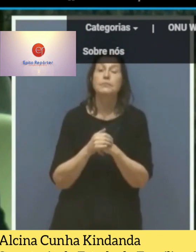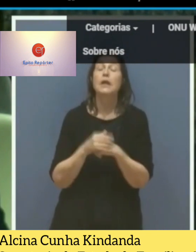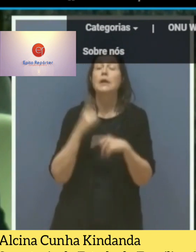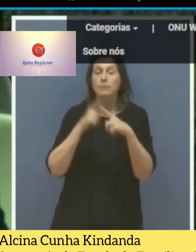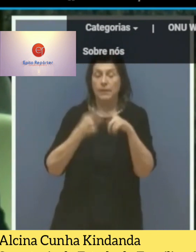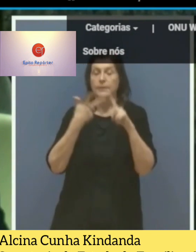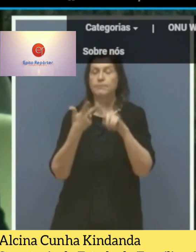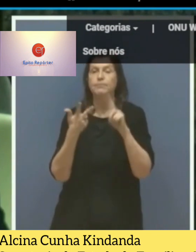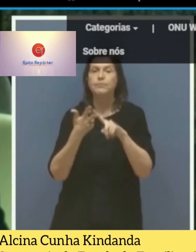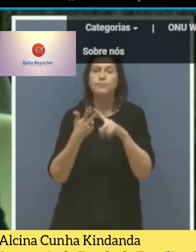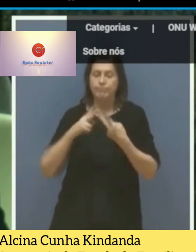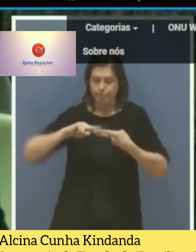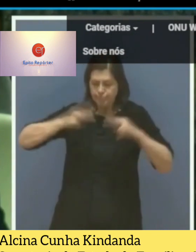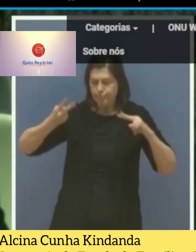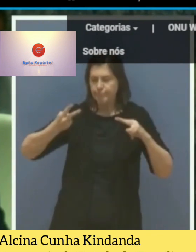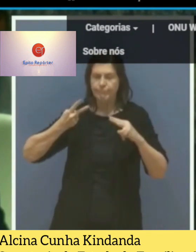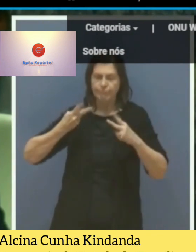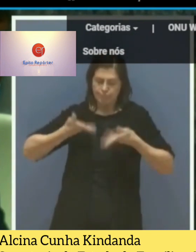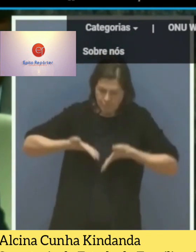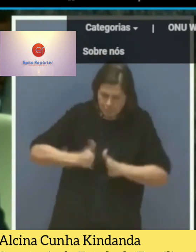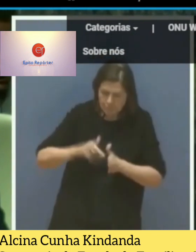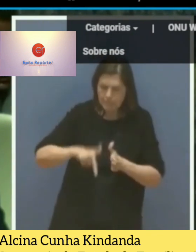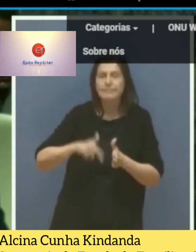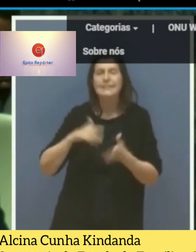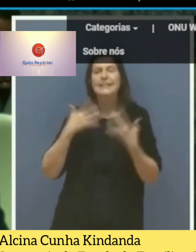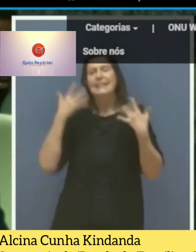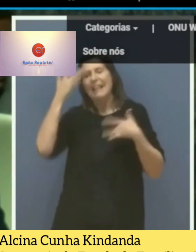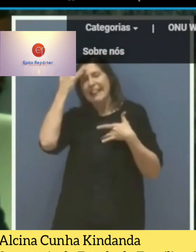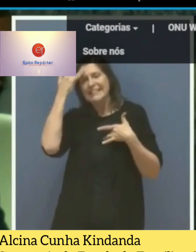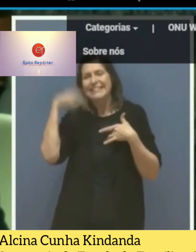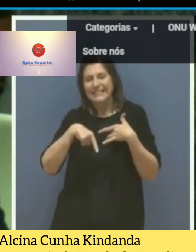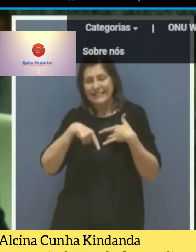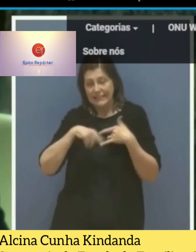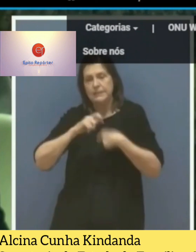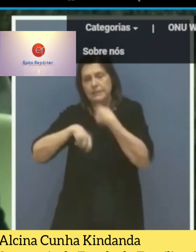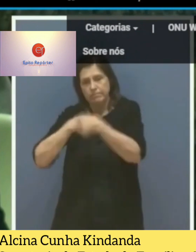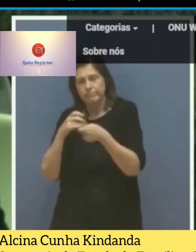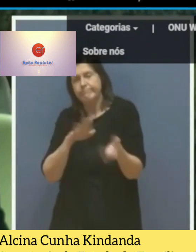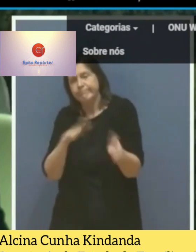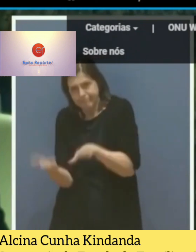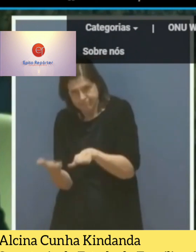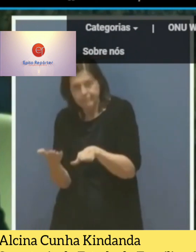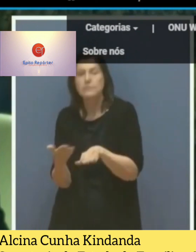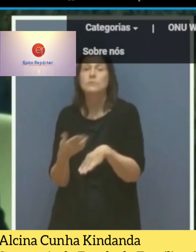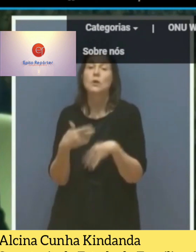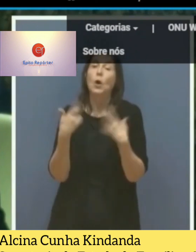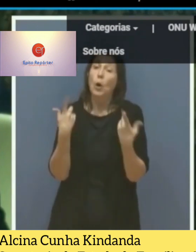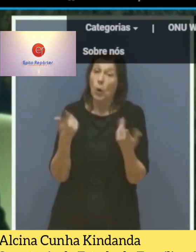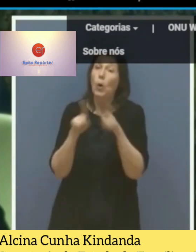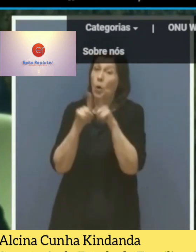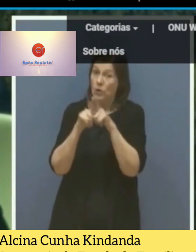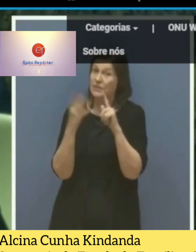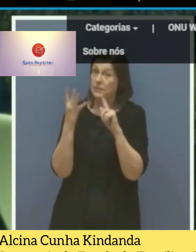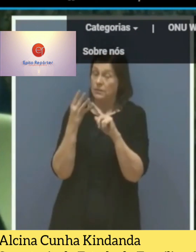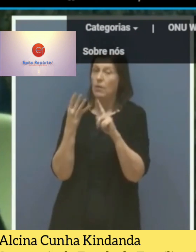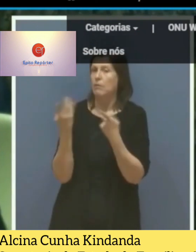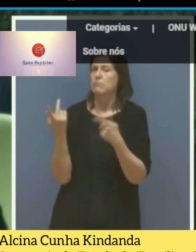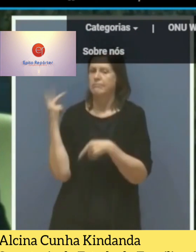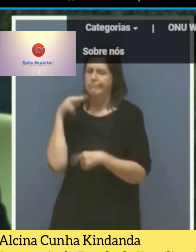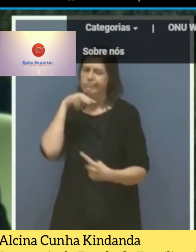atitudes em relação a deficiência o plano do governo 2023